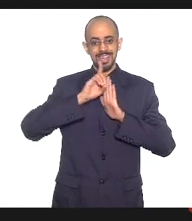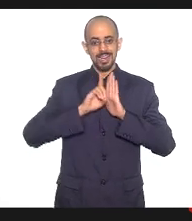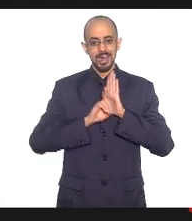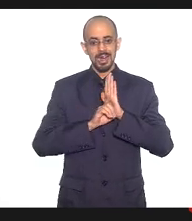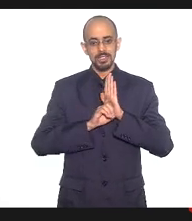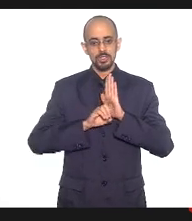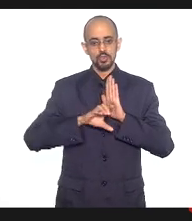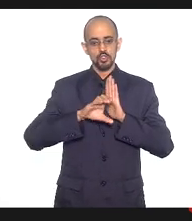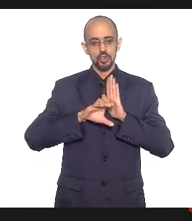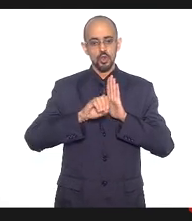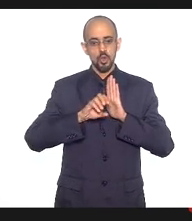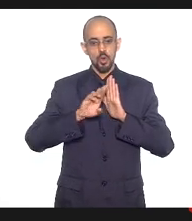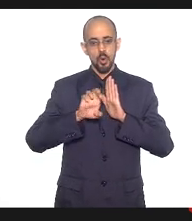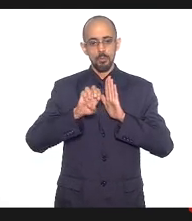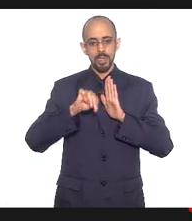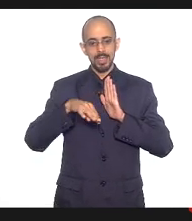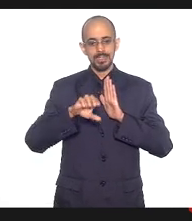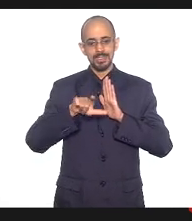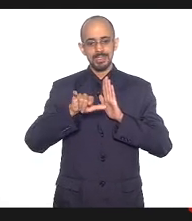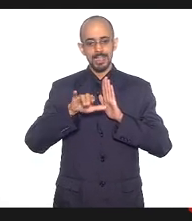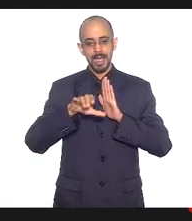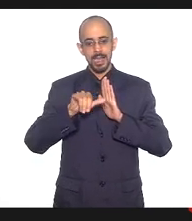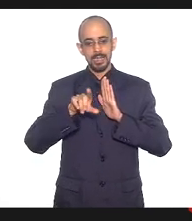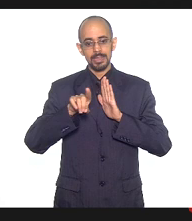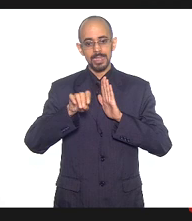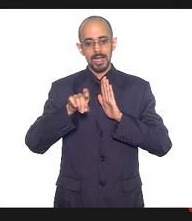nós entramos na etapa de